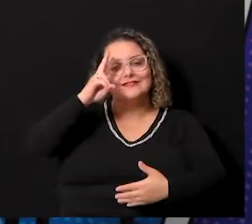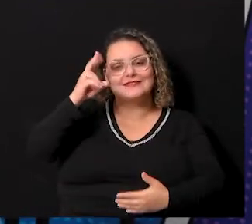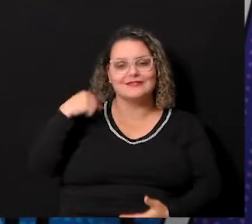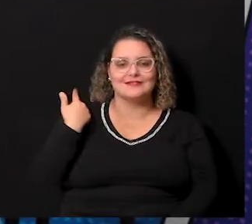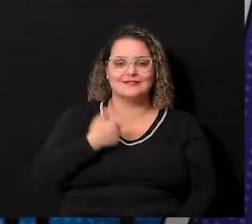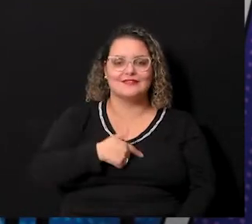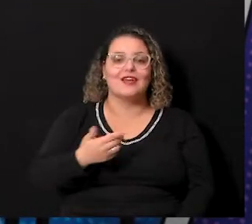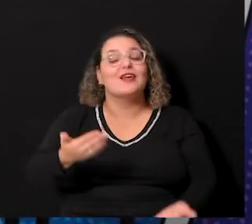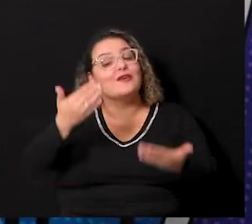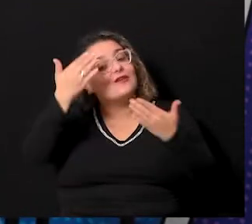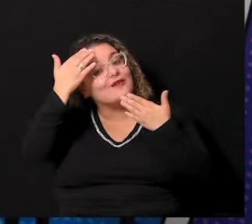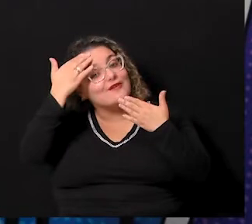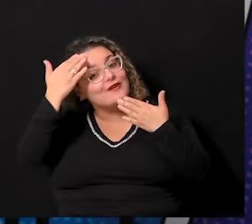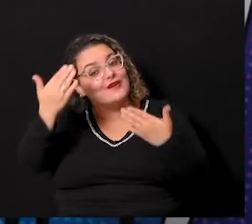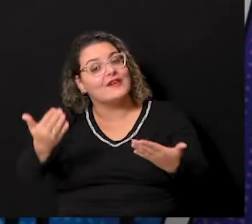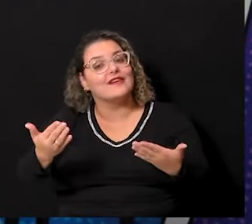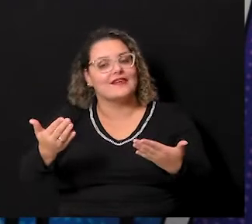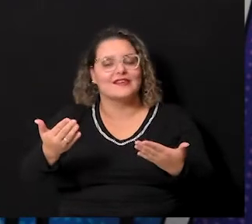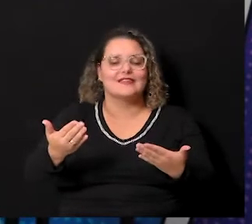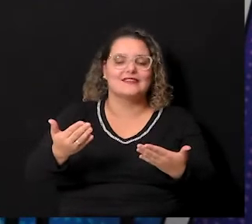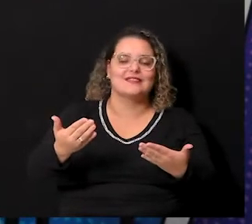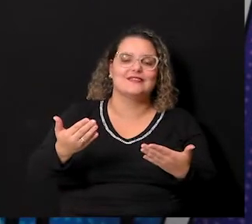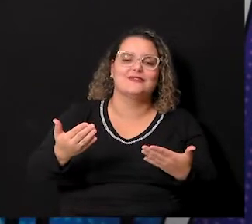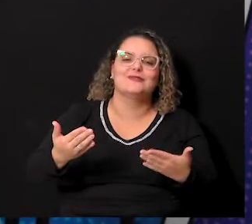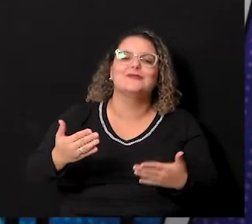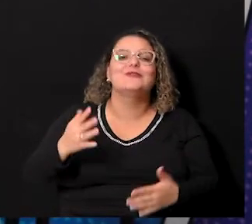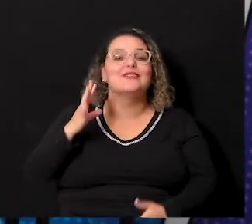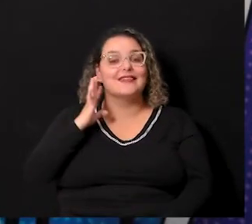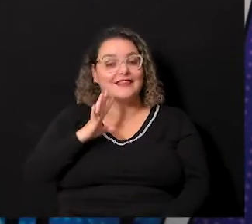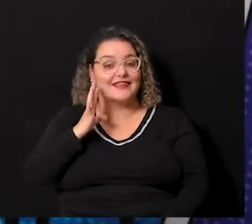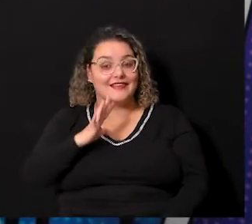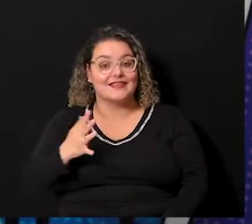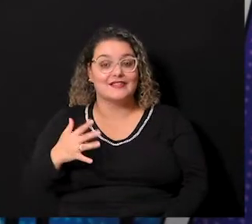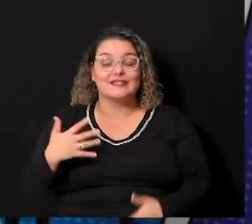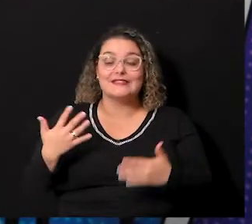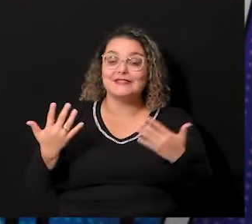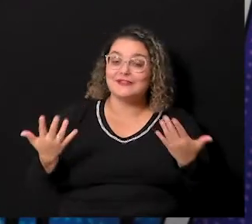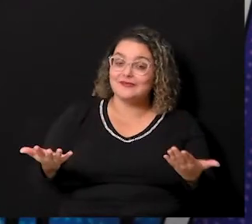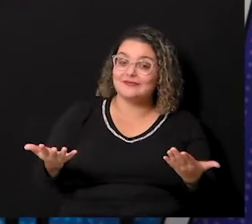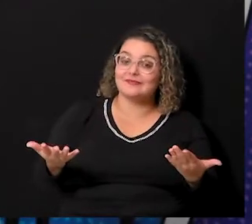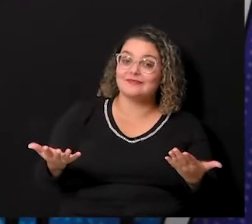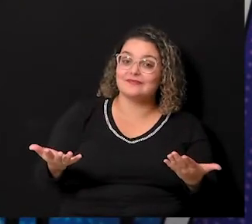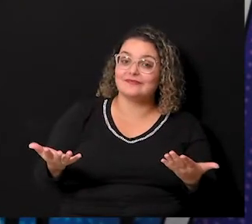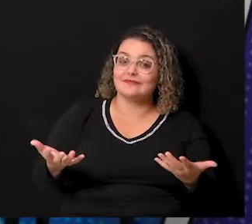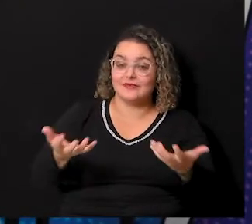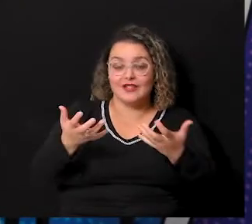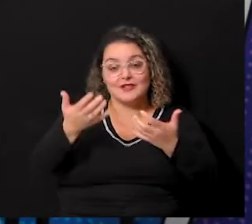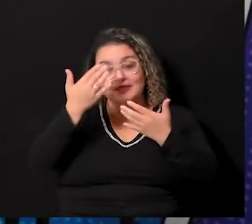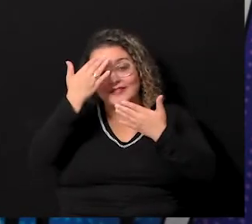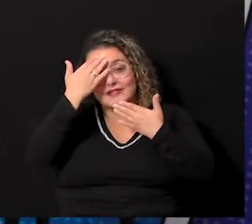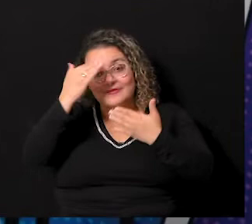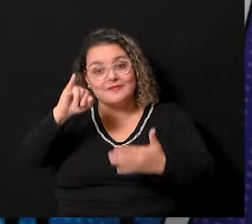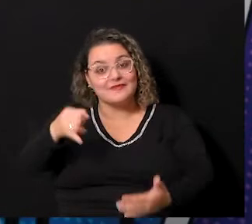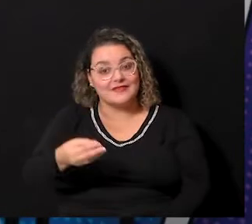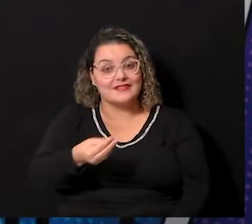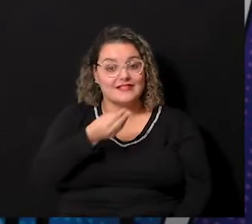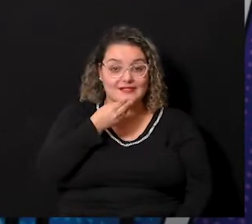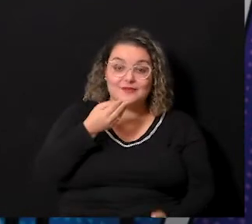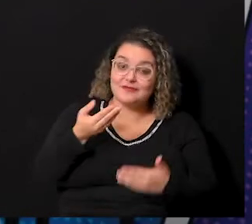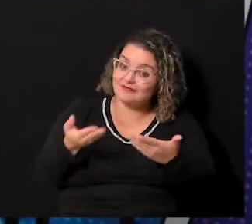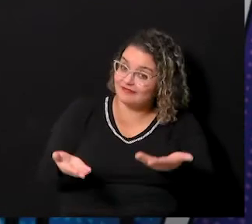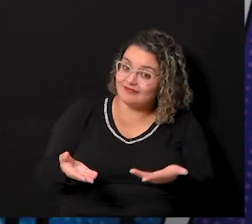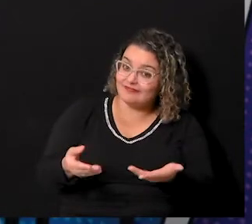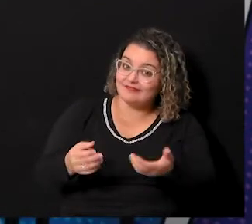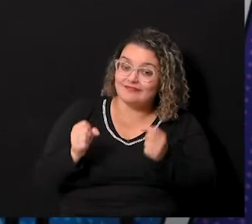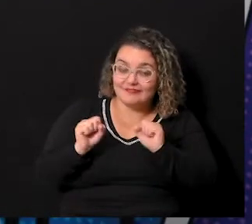gente. Muito obrigada, eu que te agradeço, foi muito bacana, e quero só te agradecer por